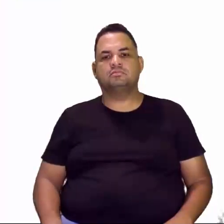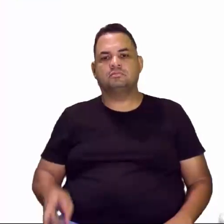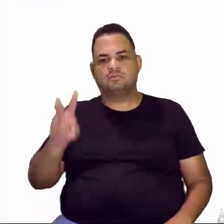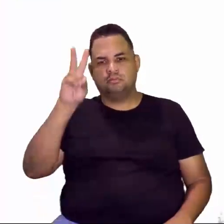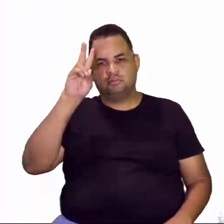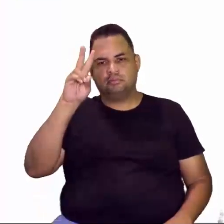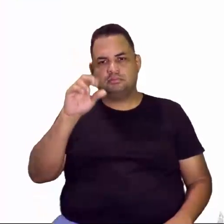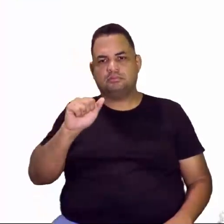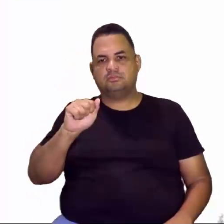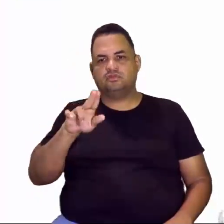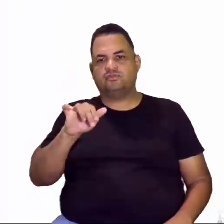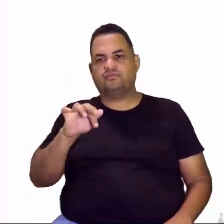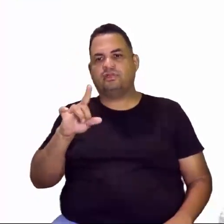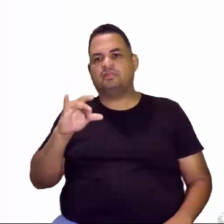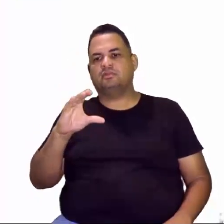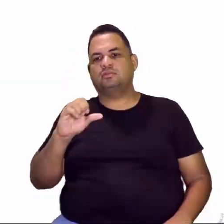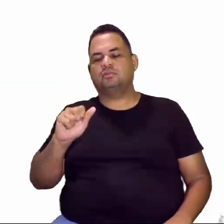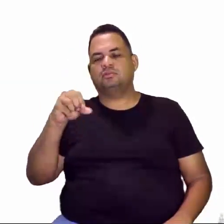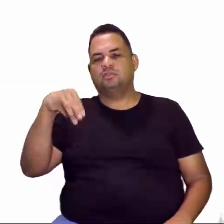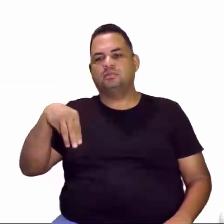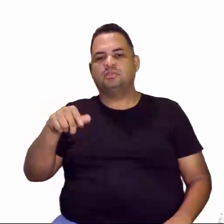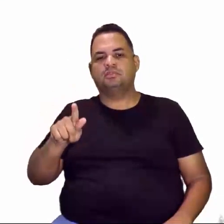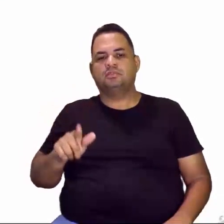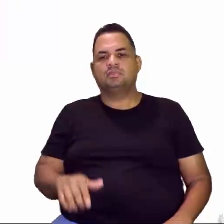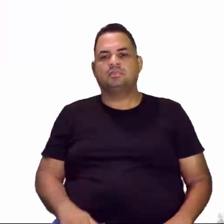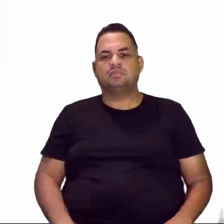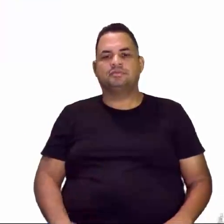do sulfato que a gente falou ainda agora?